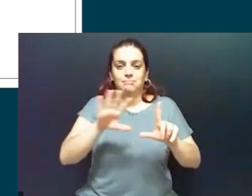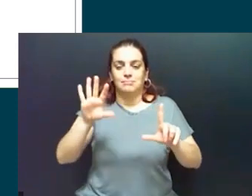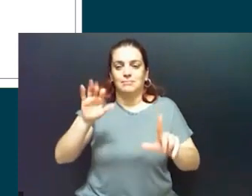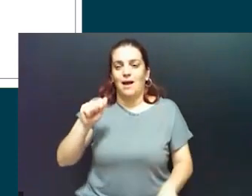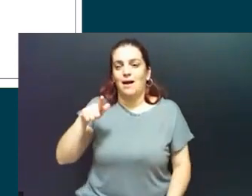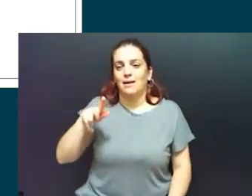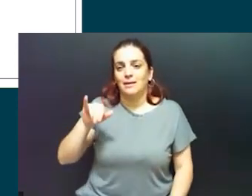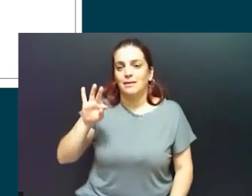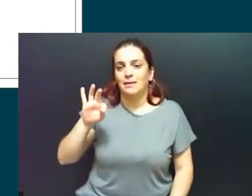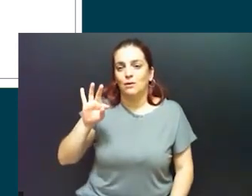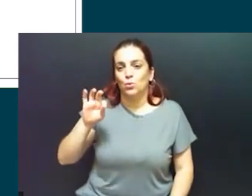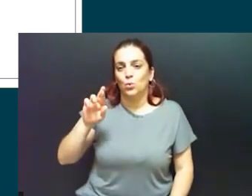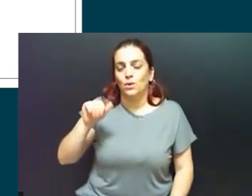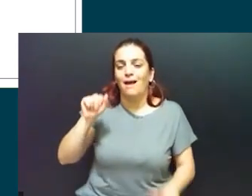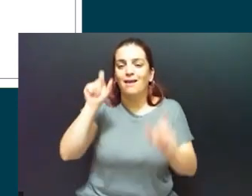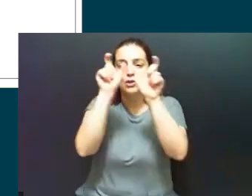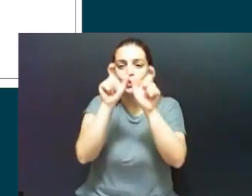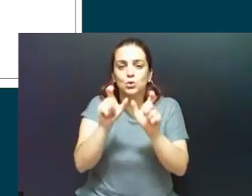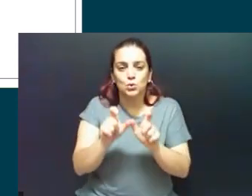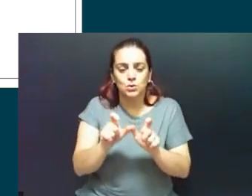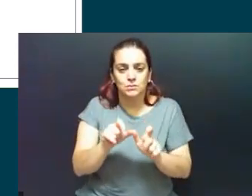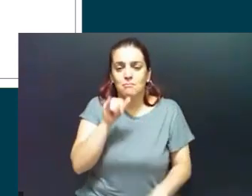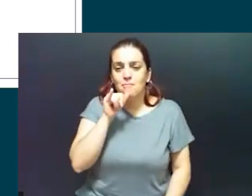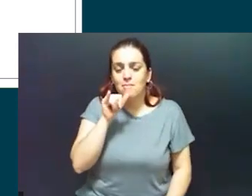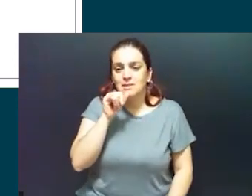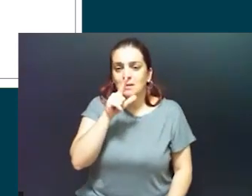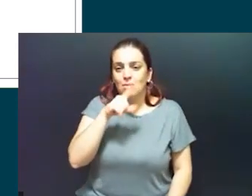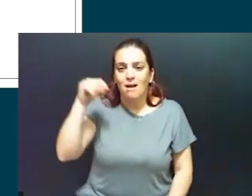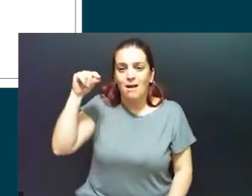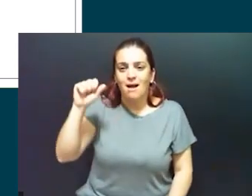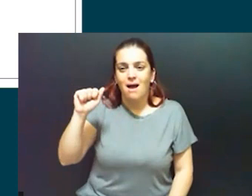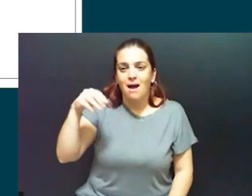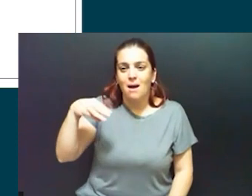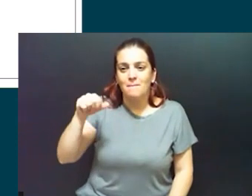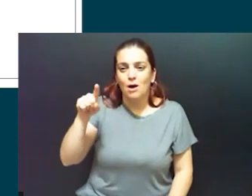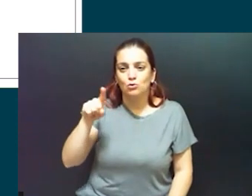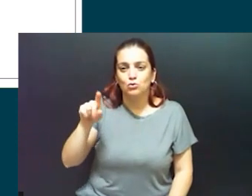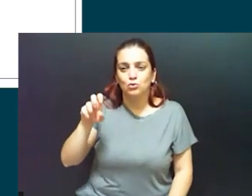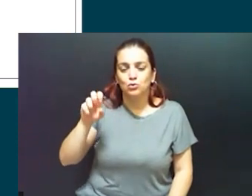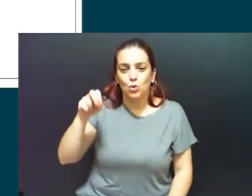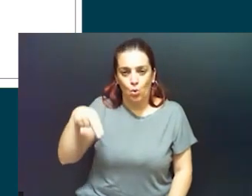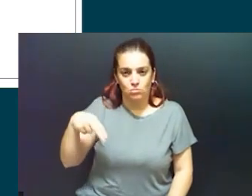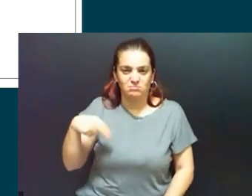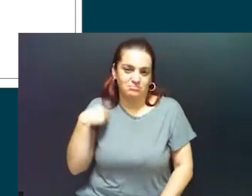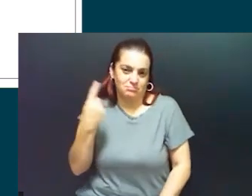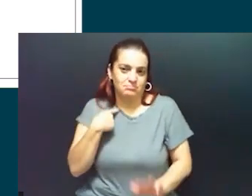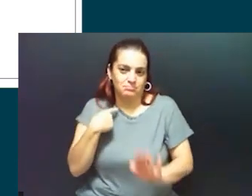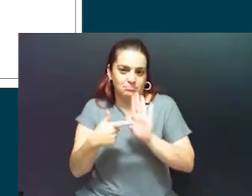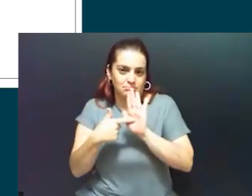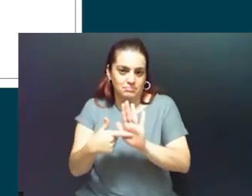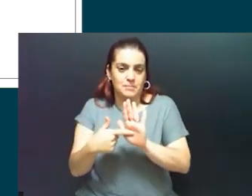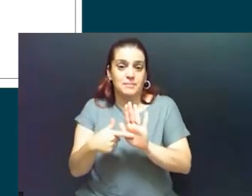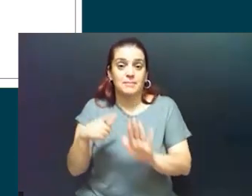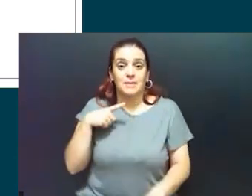infraestrutura. A Amazon, que é o vendor, né, que a gente escolheu para trabalhar, ele traz o